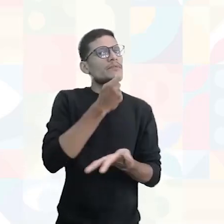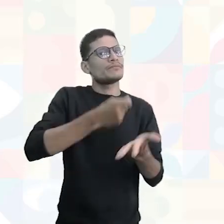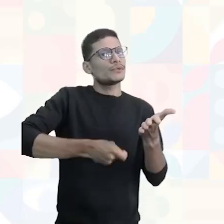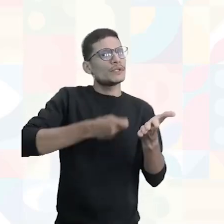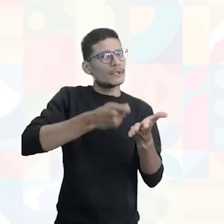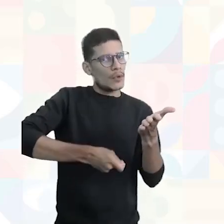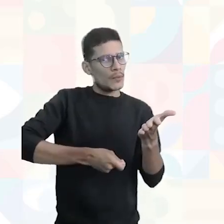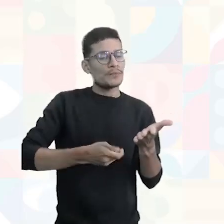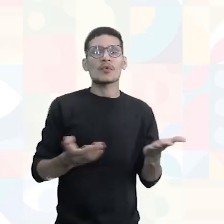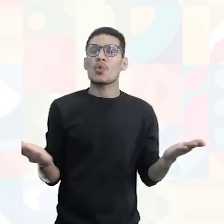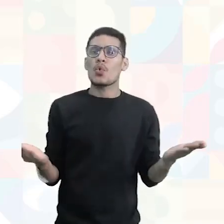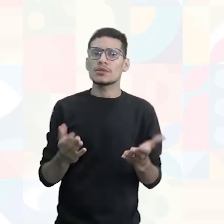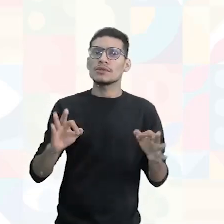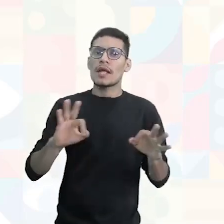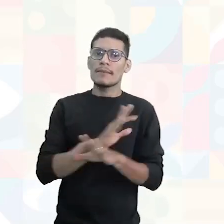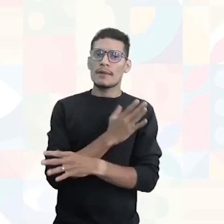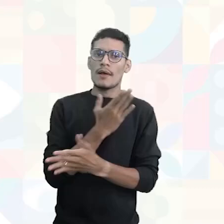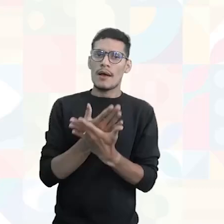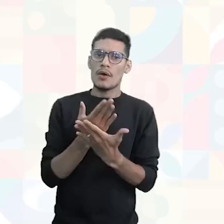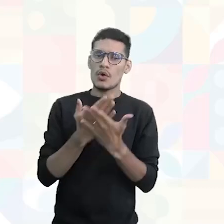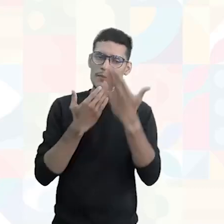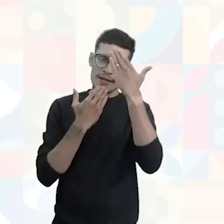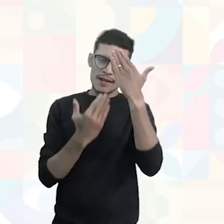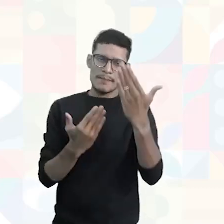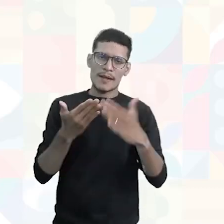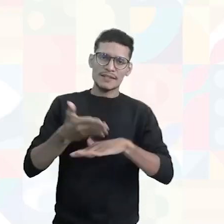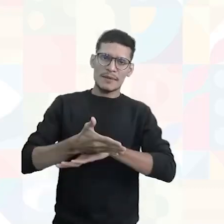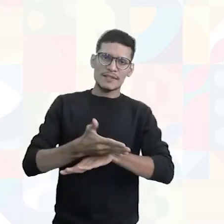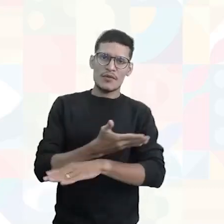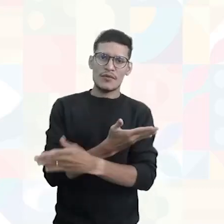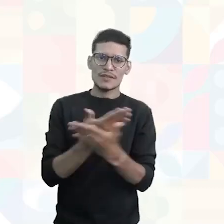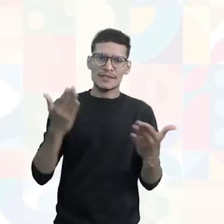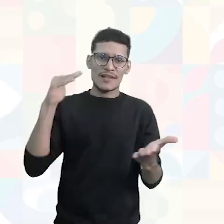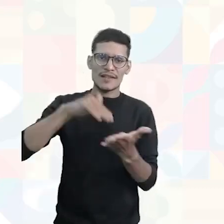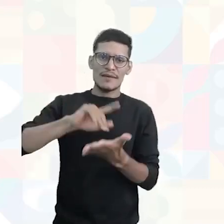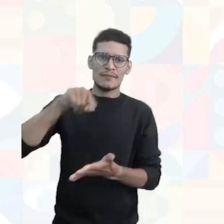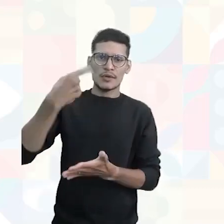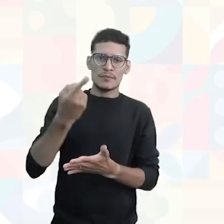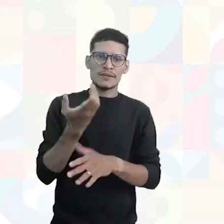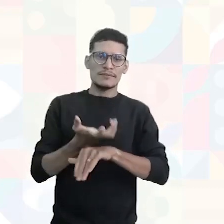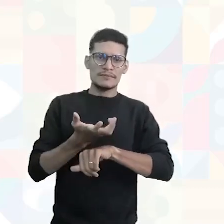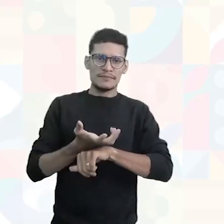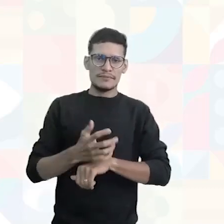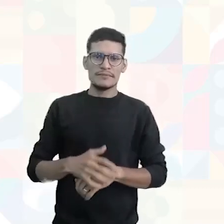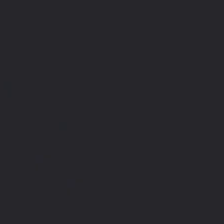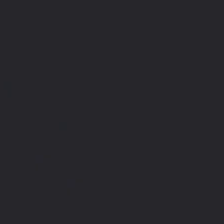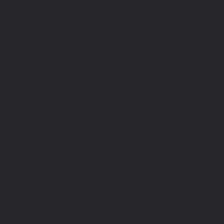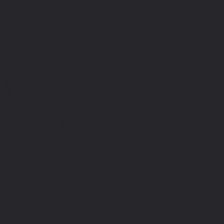Finalizamos por aqui. Obrigada pela participação de vocês e até a próxima disciplina.